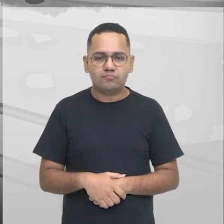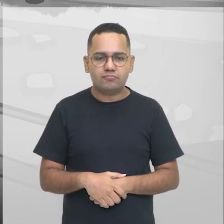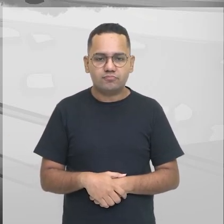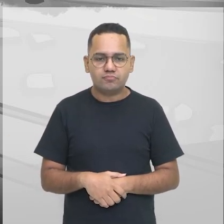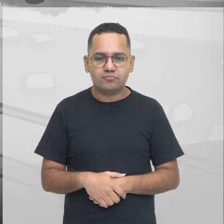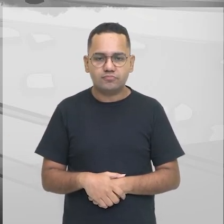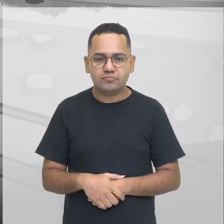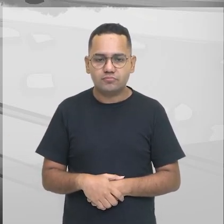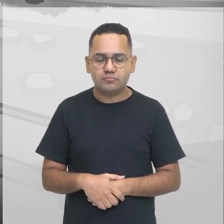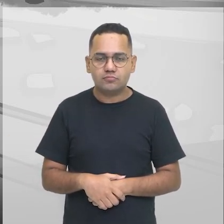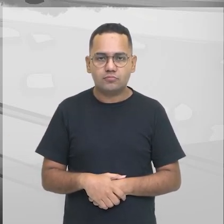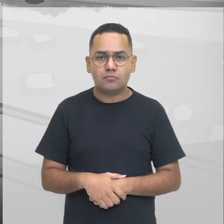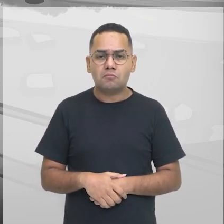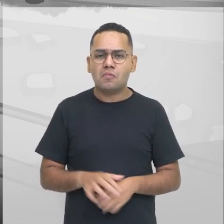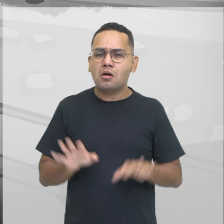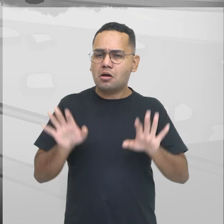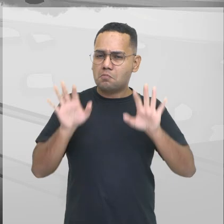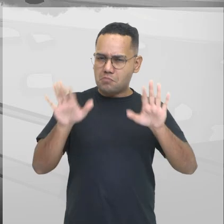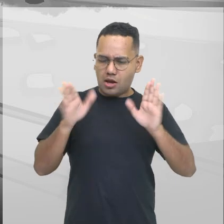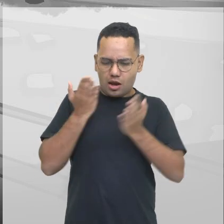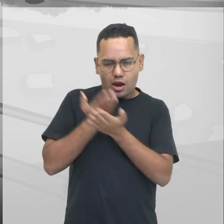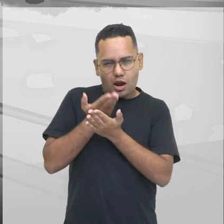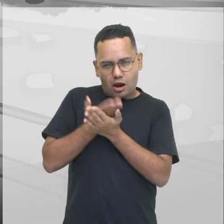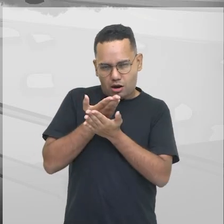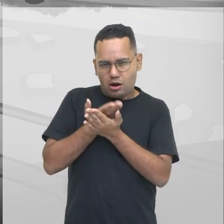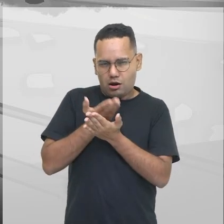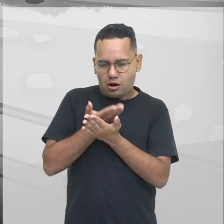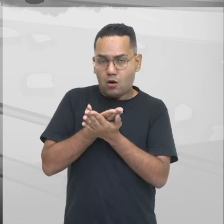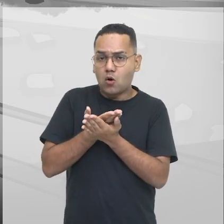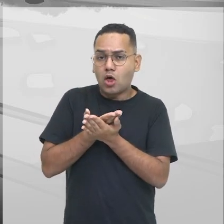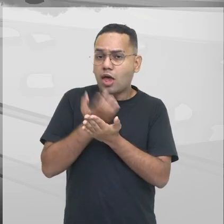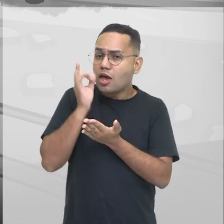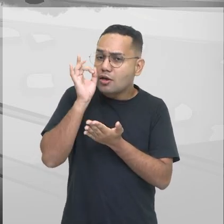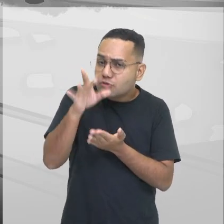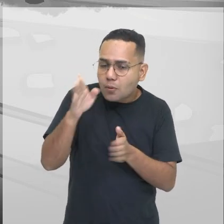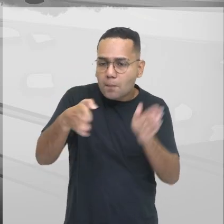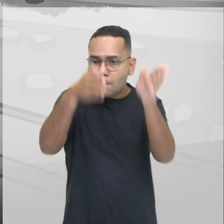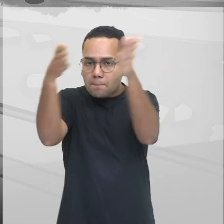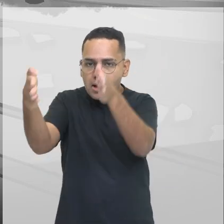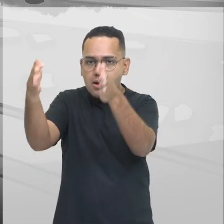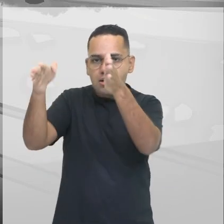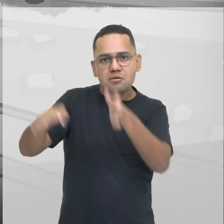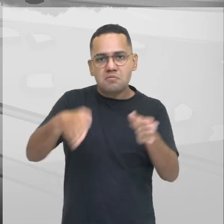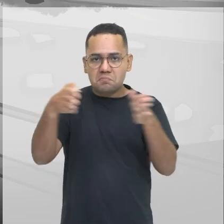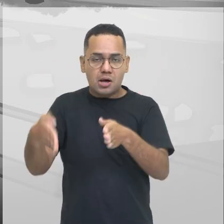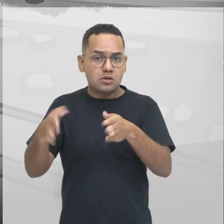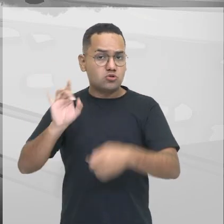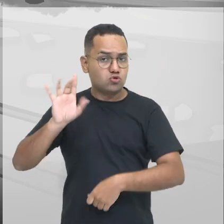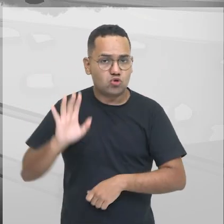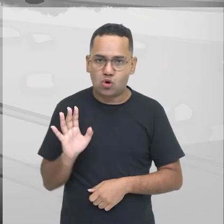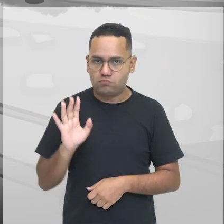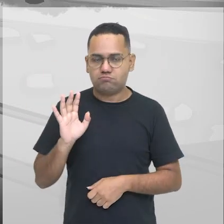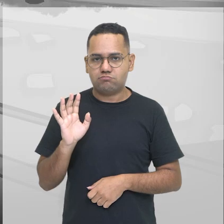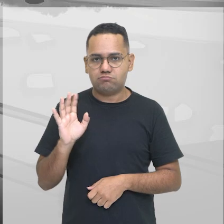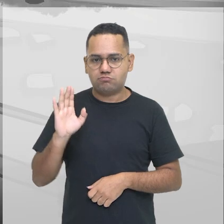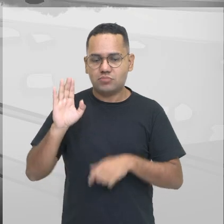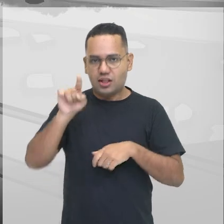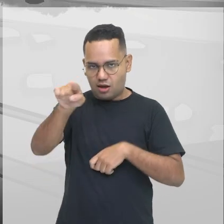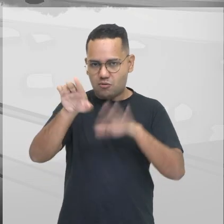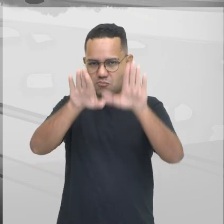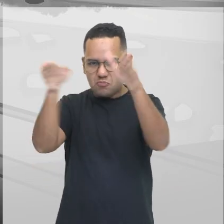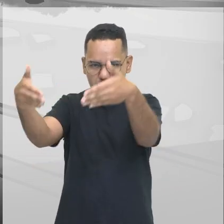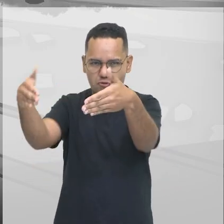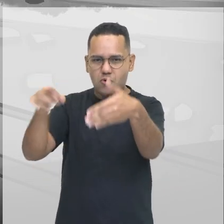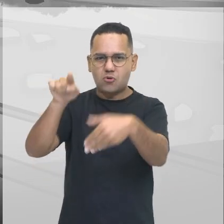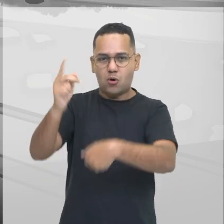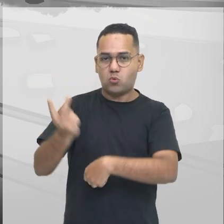então, a nossa aula a partir do segundo momento do governo Vargas, que é justamente o governo constitucional.